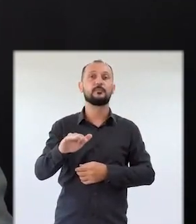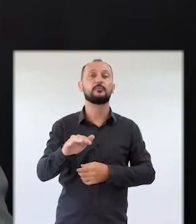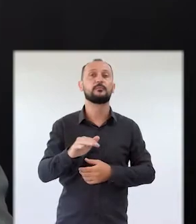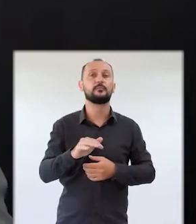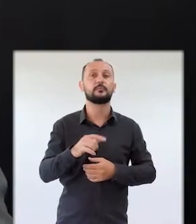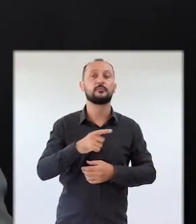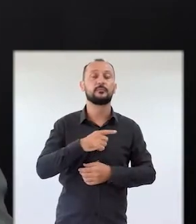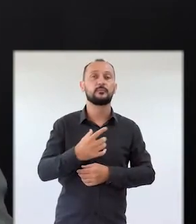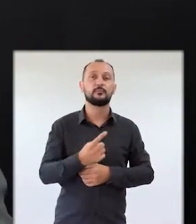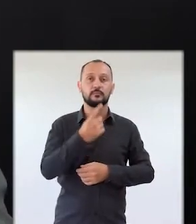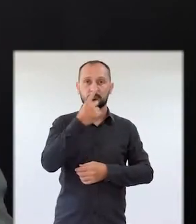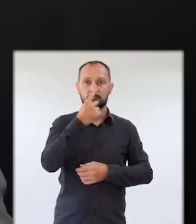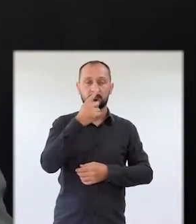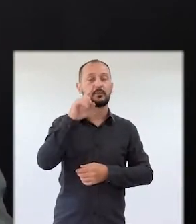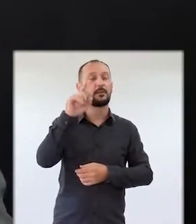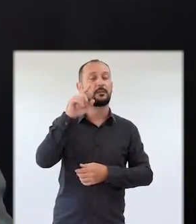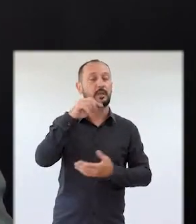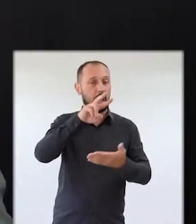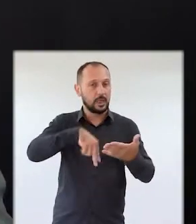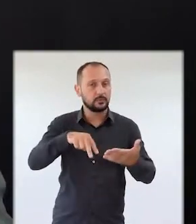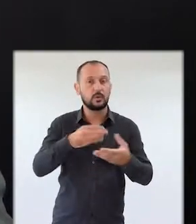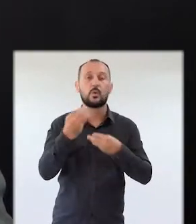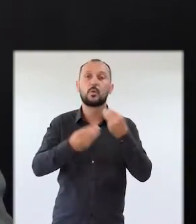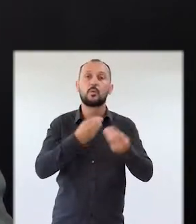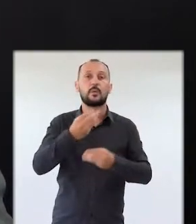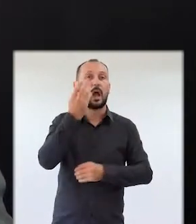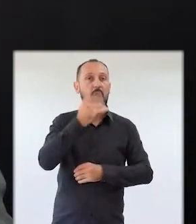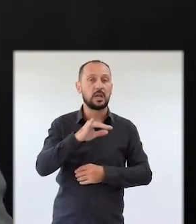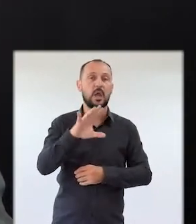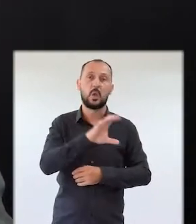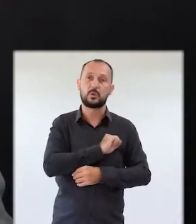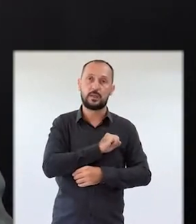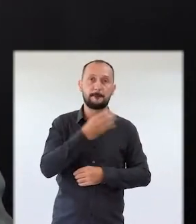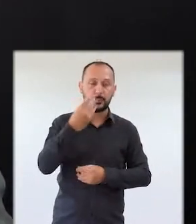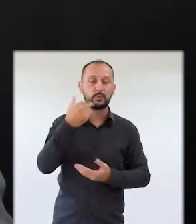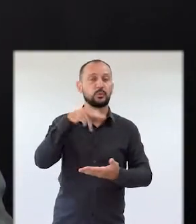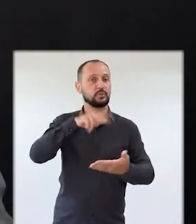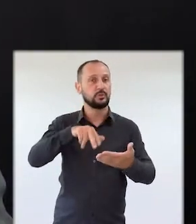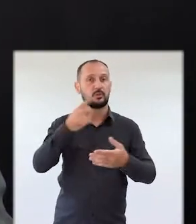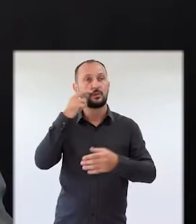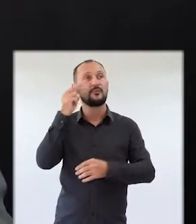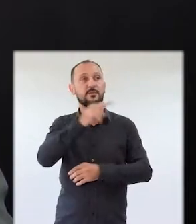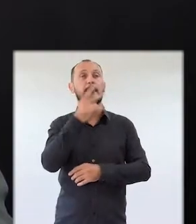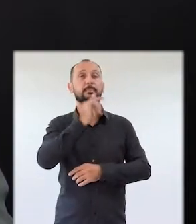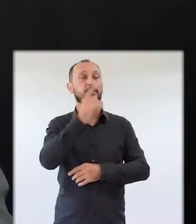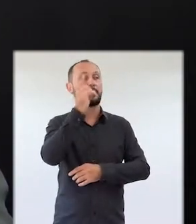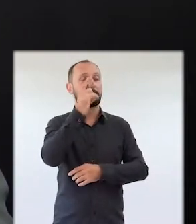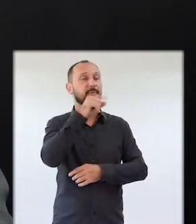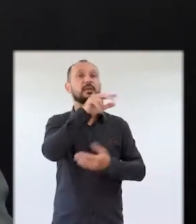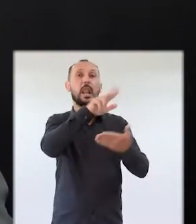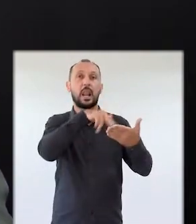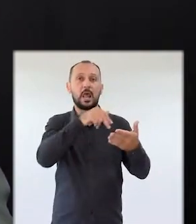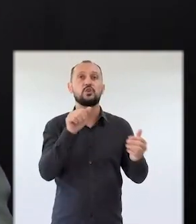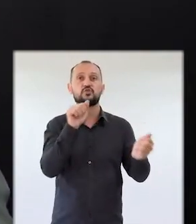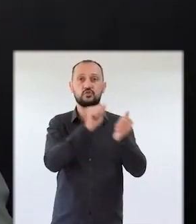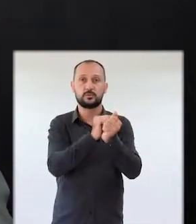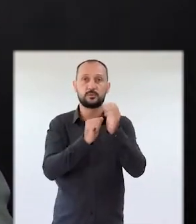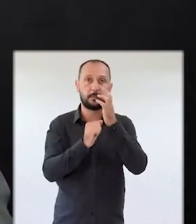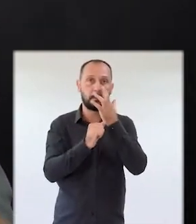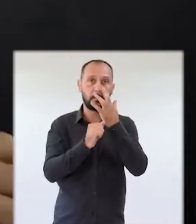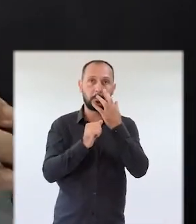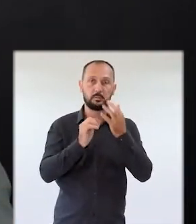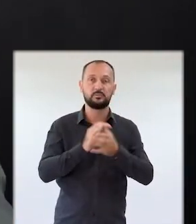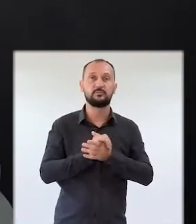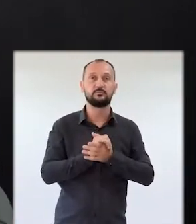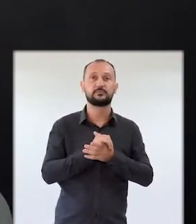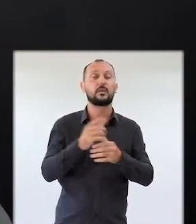né? Olha, a única maneira de uma criança gostar bastante de ler é quando ela tem pais e mães que o fazem, leem com ela, num primeiro